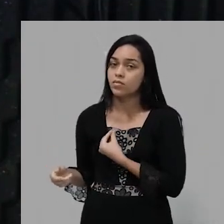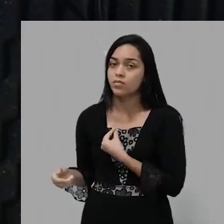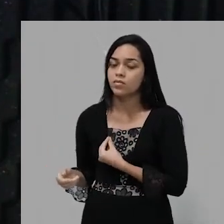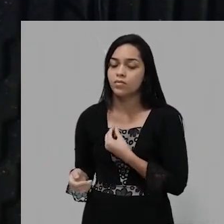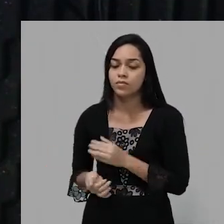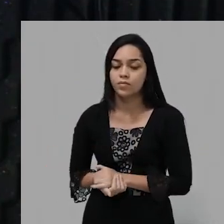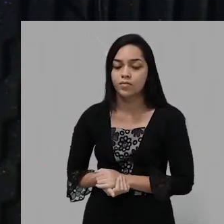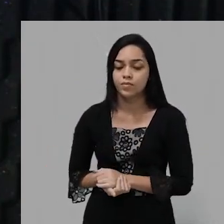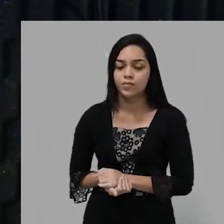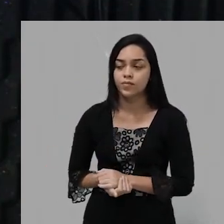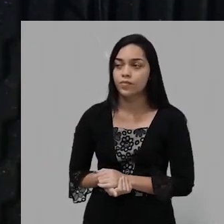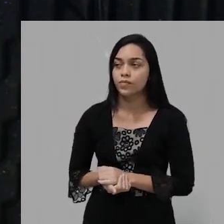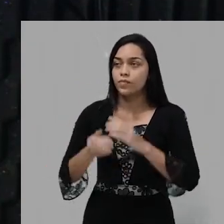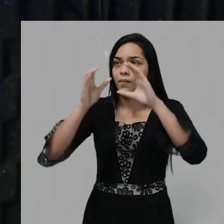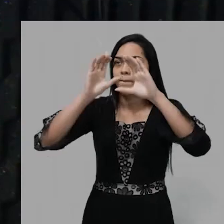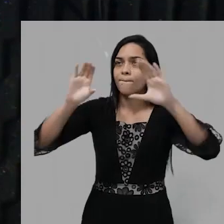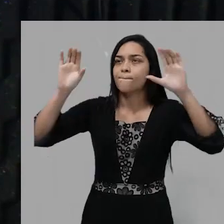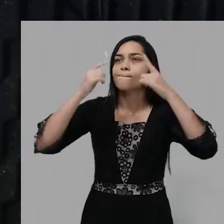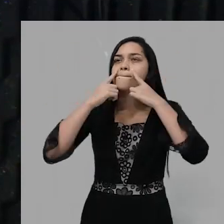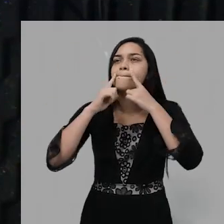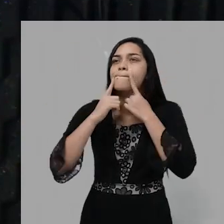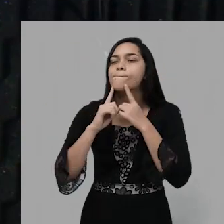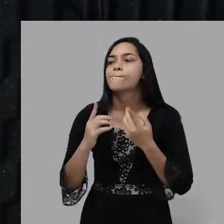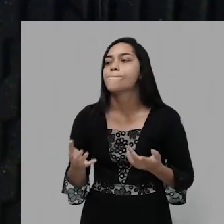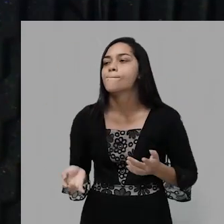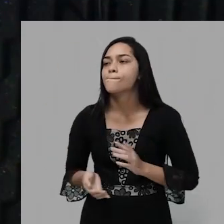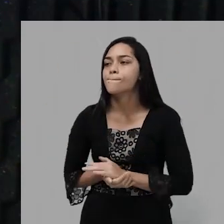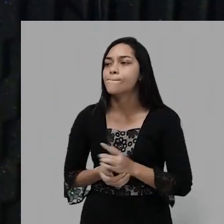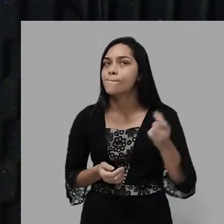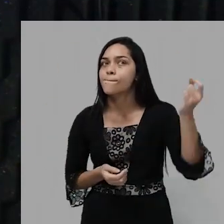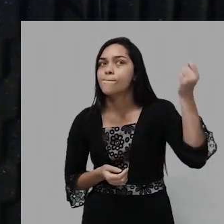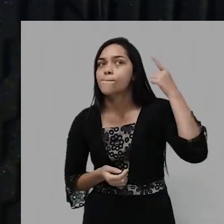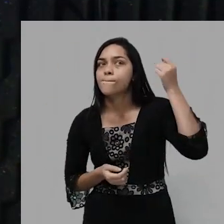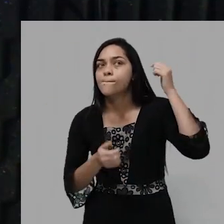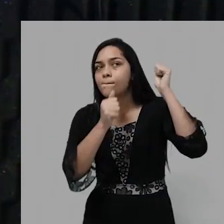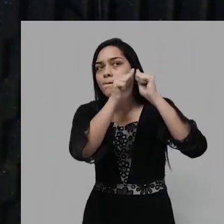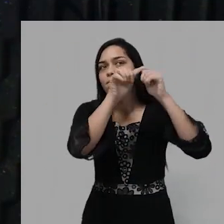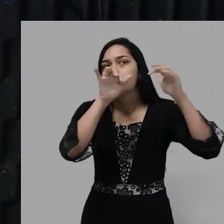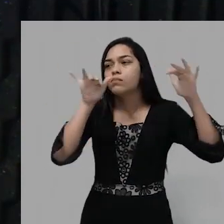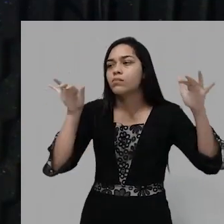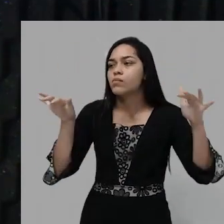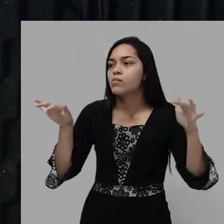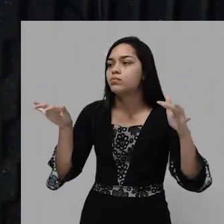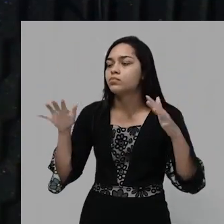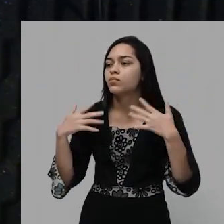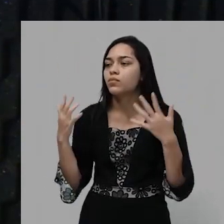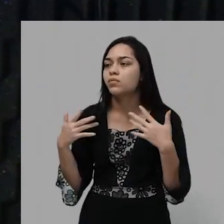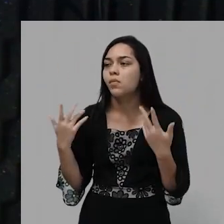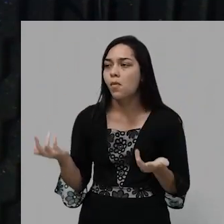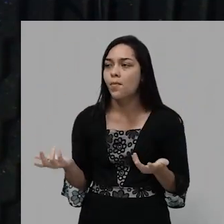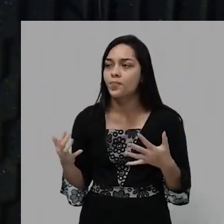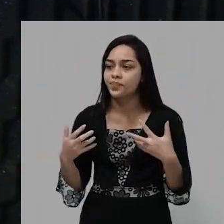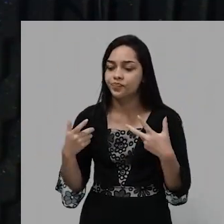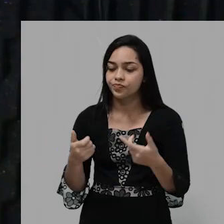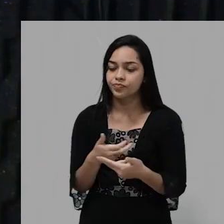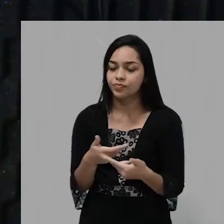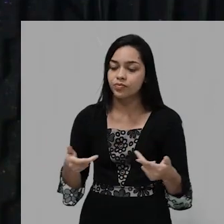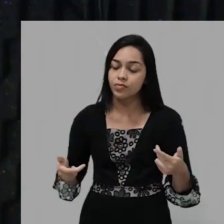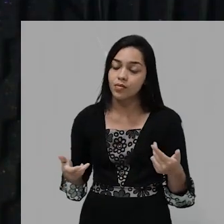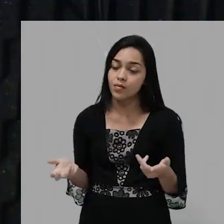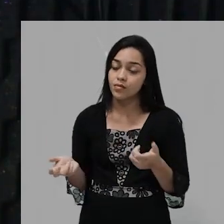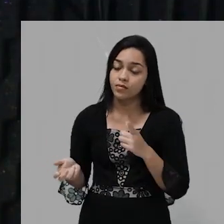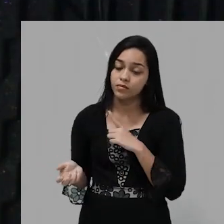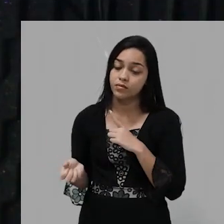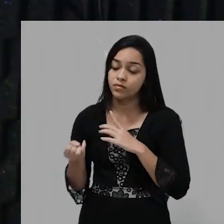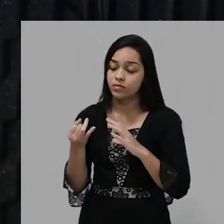seres inanimados. O céu chora, o sol irradia a alegria. Então, todas as vezes que eu